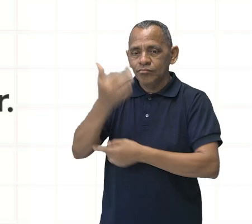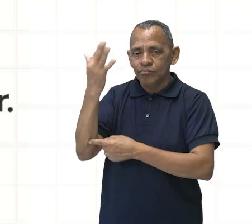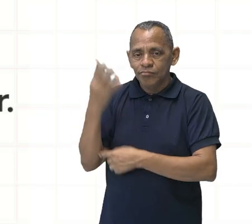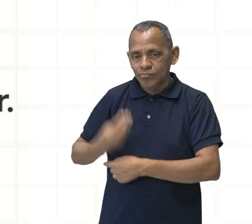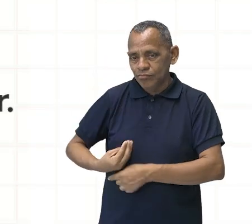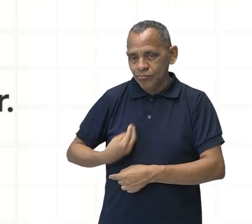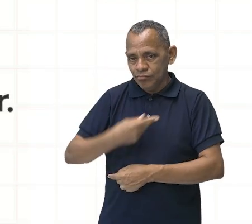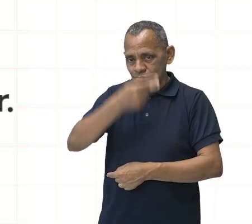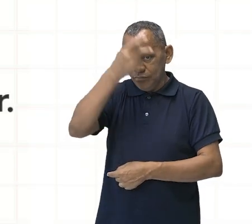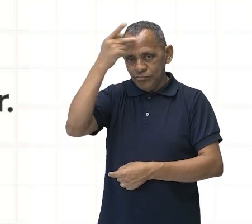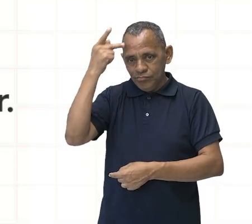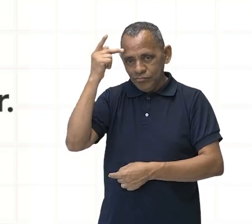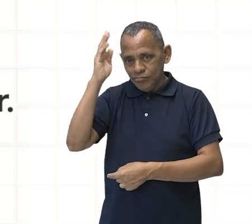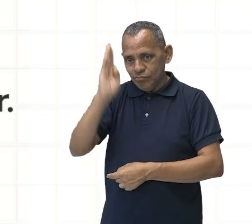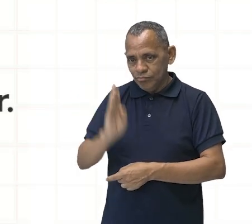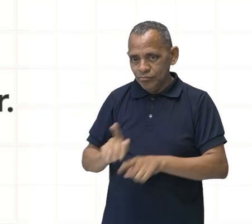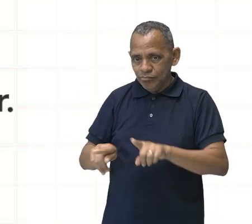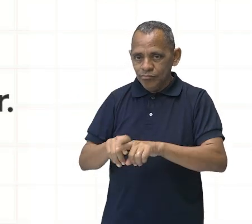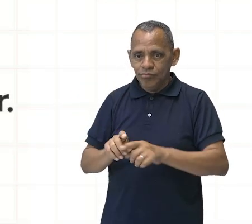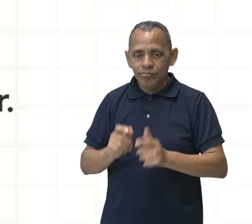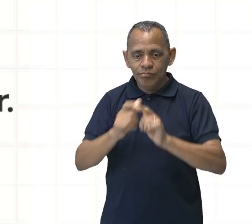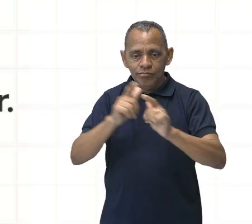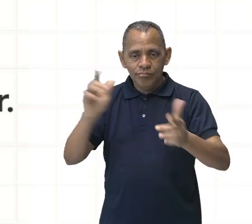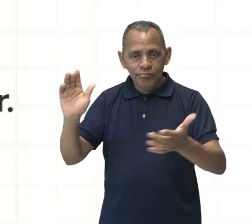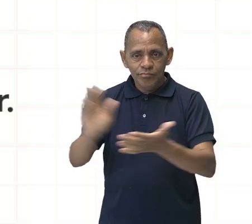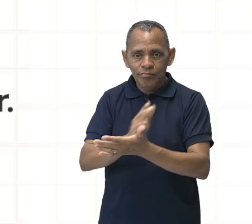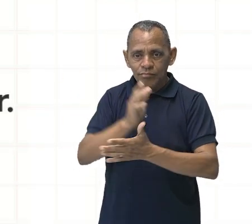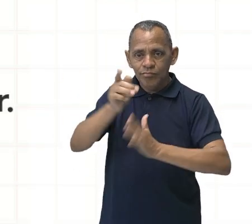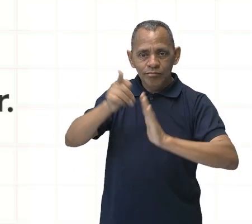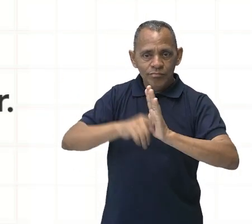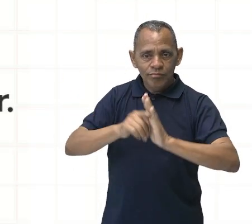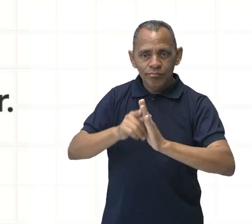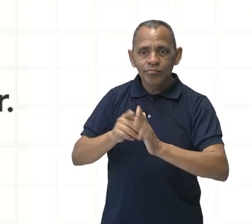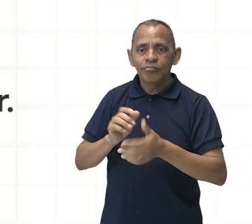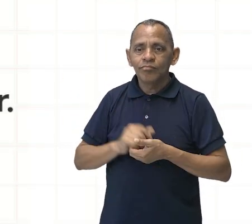brasileiros. Para tanto, serão criados alguns programas de